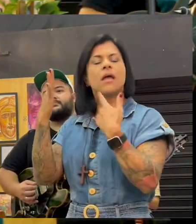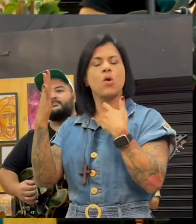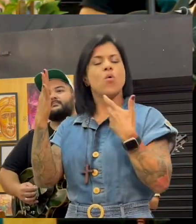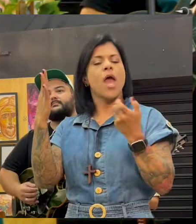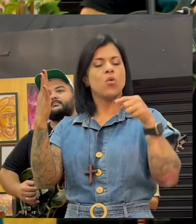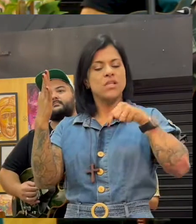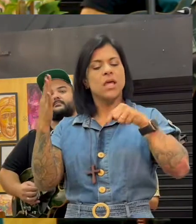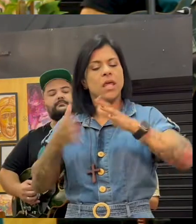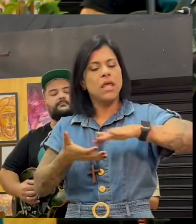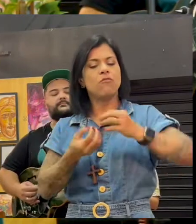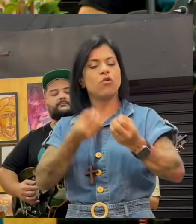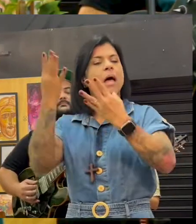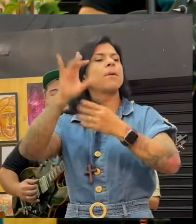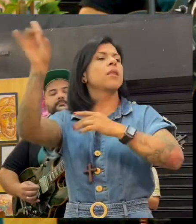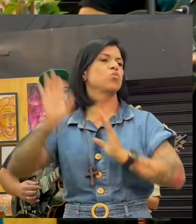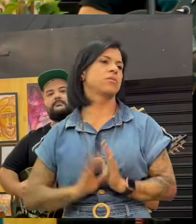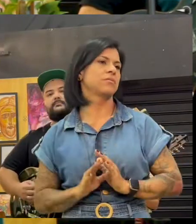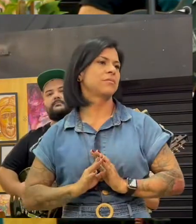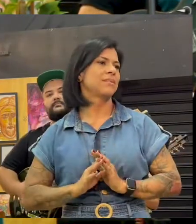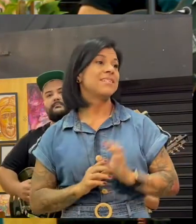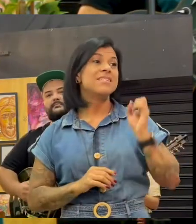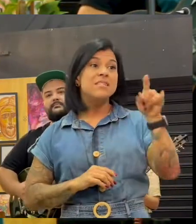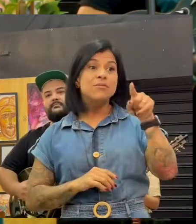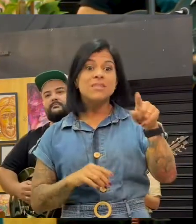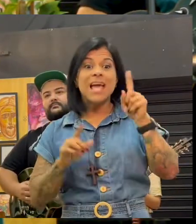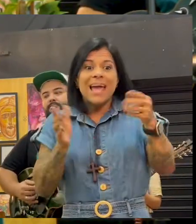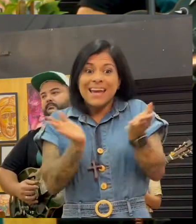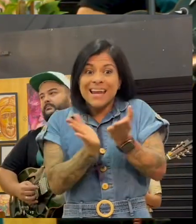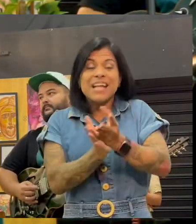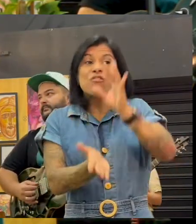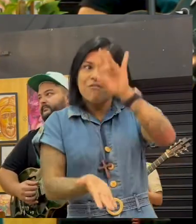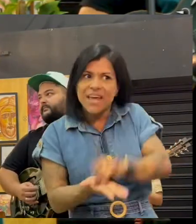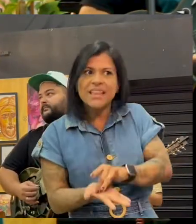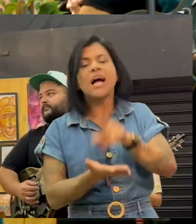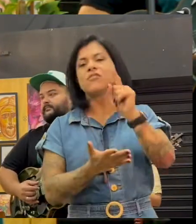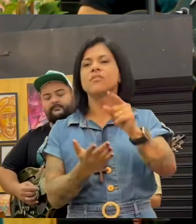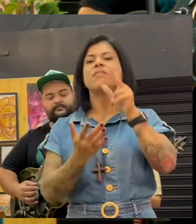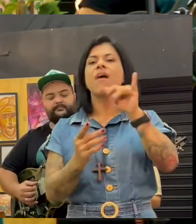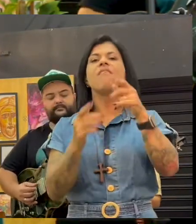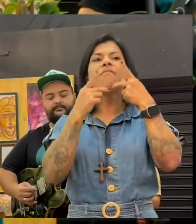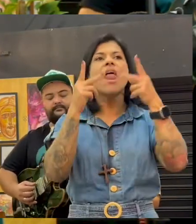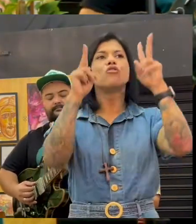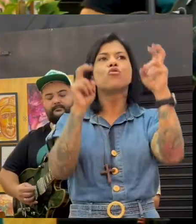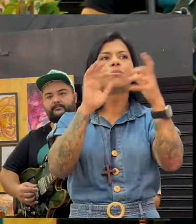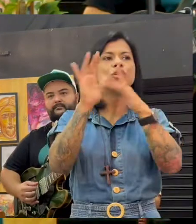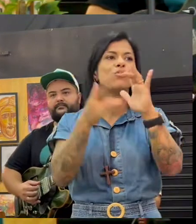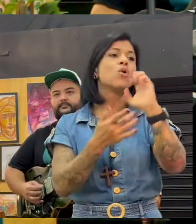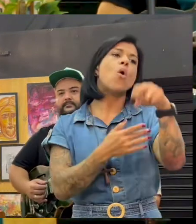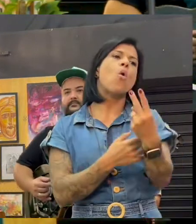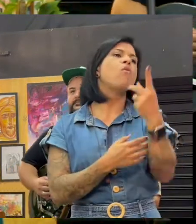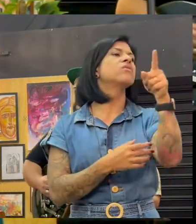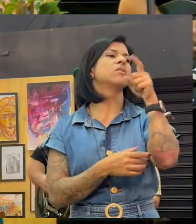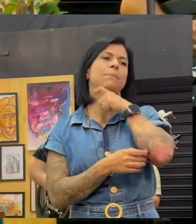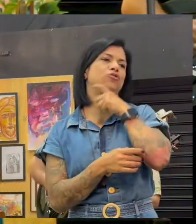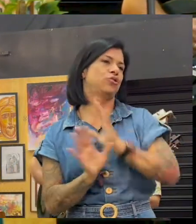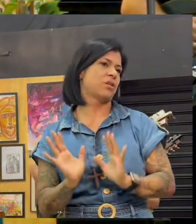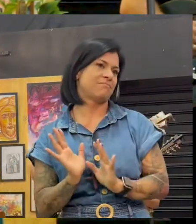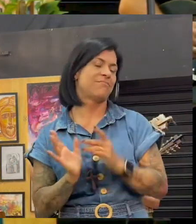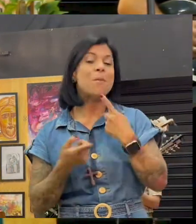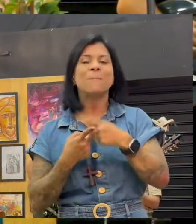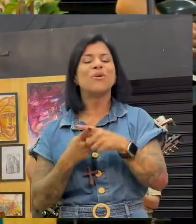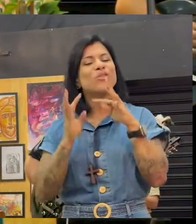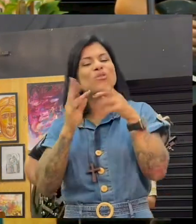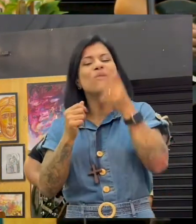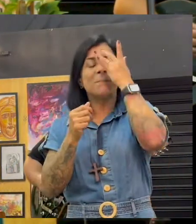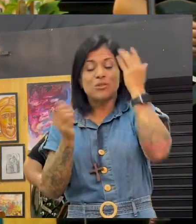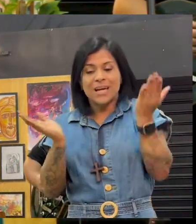impostor. Não tem saída, gente. Ou você é um missionário ou você não é um cristão. Porque todo